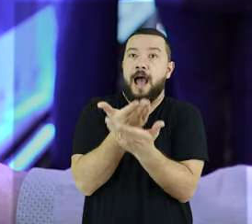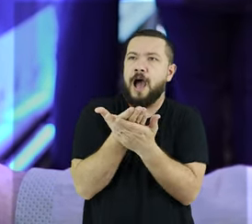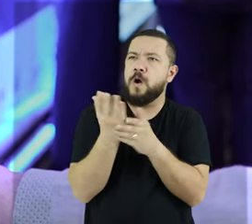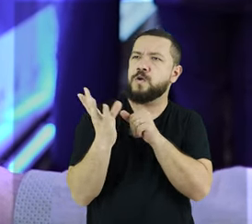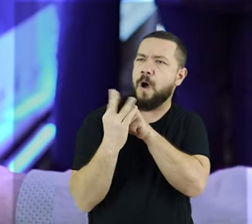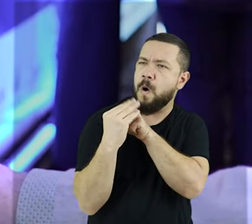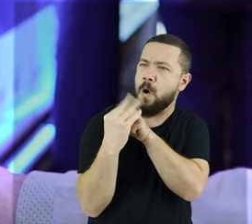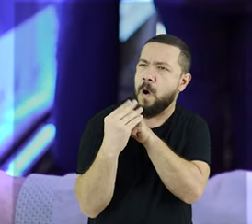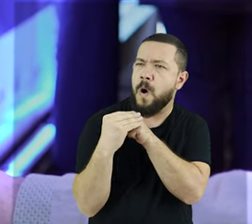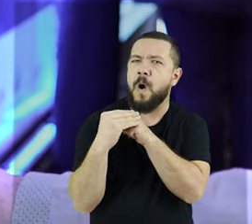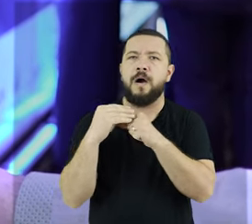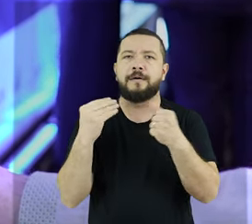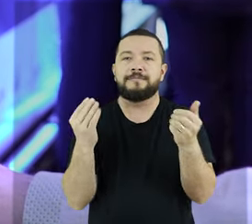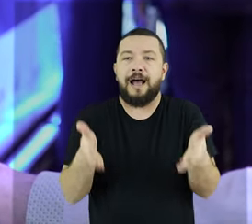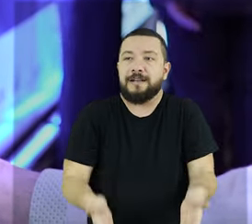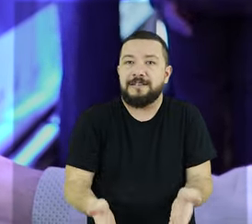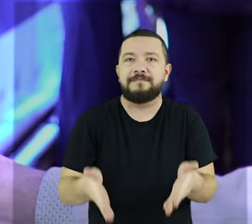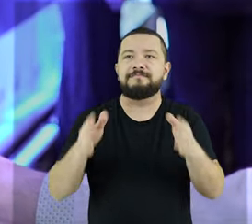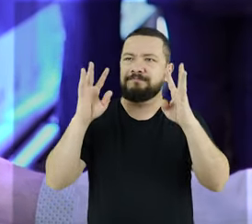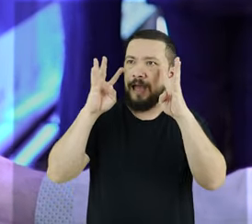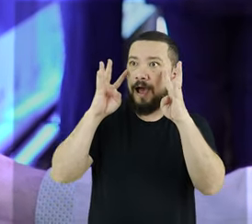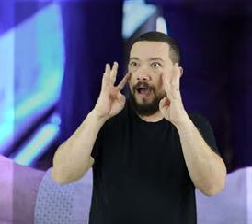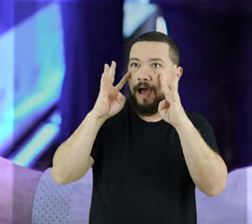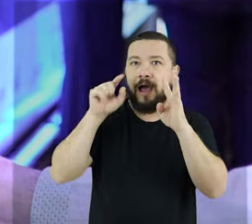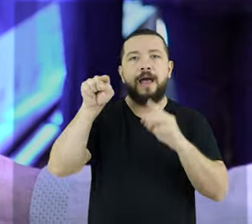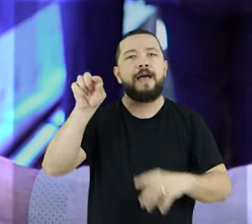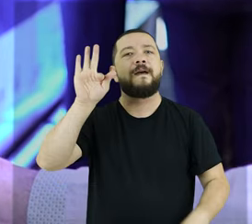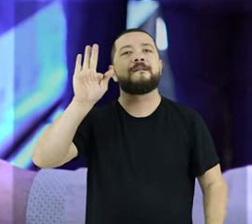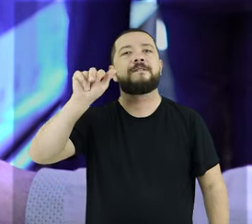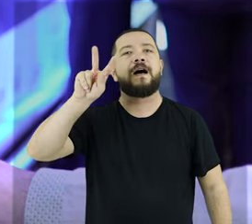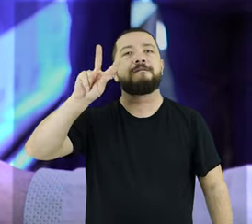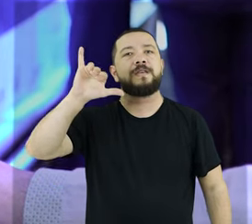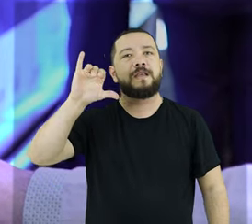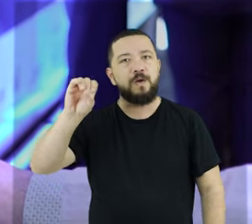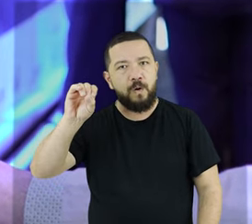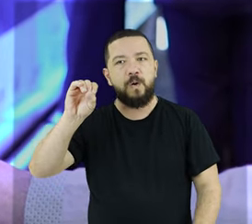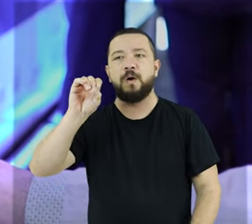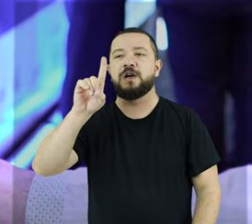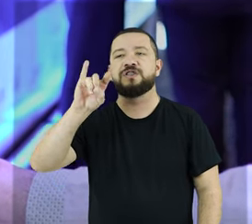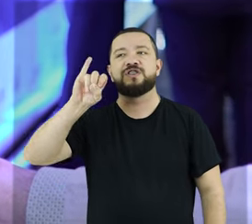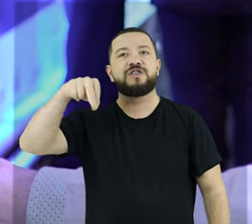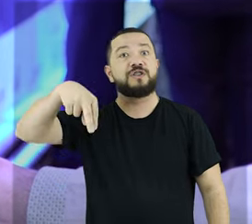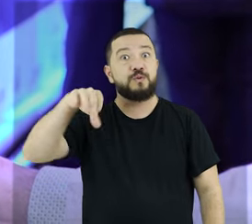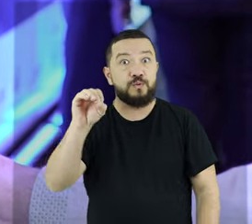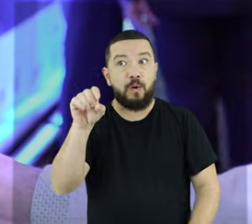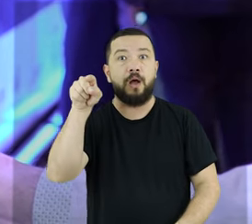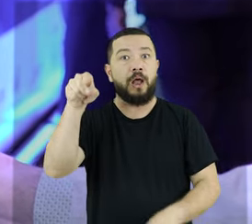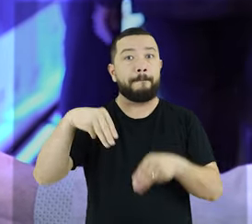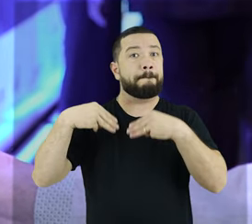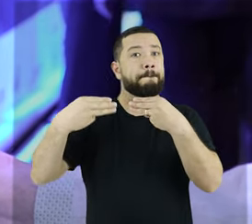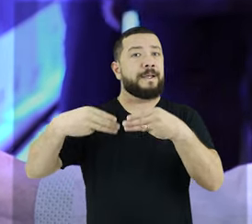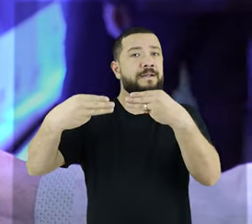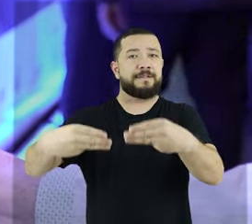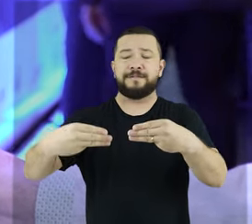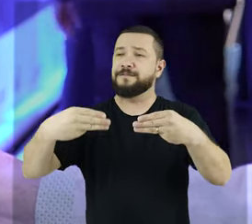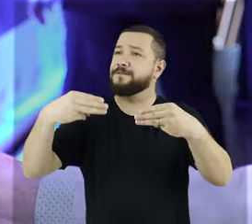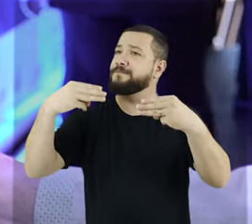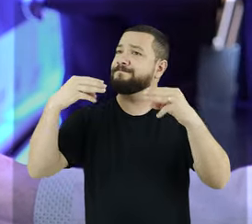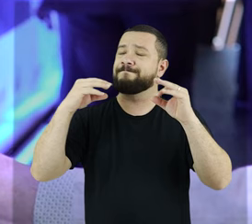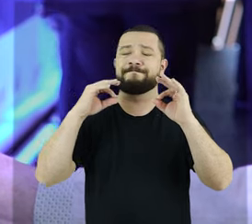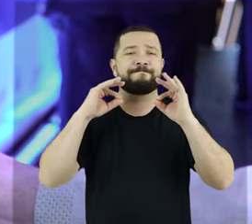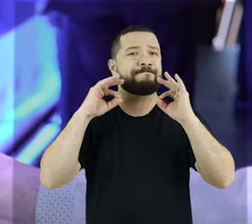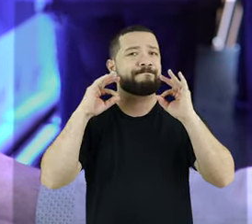essa avalanche de cultura que nos ofereceu o ministro Flávio Dino, que tem se mostrado um ministro